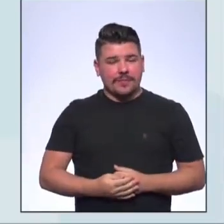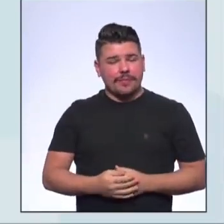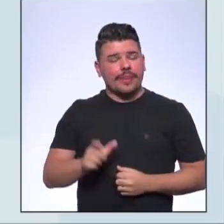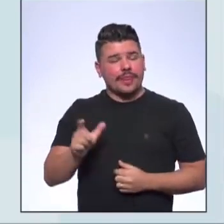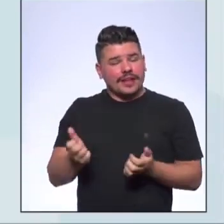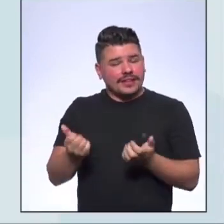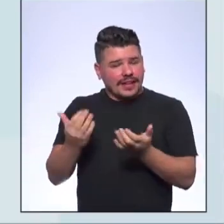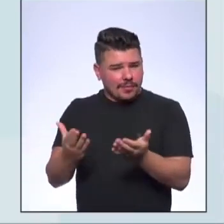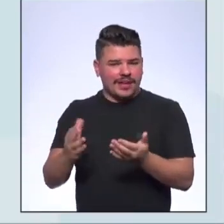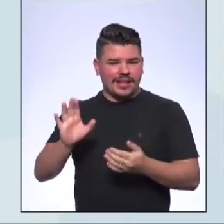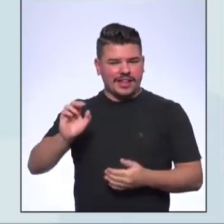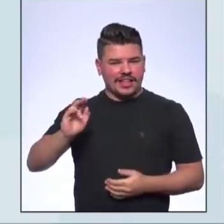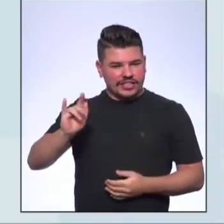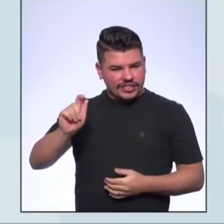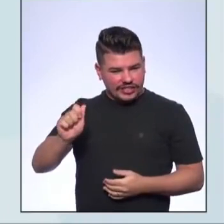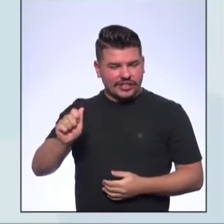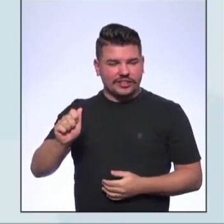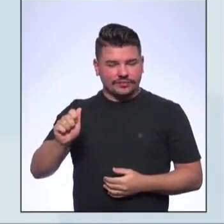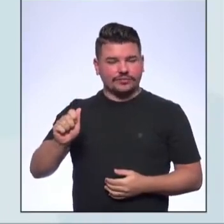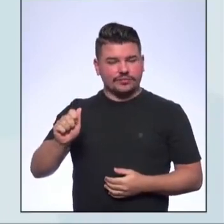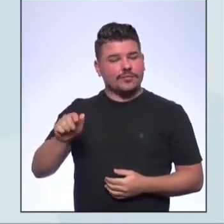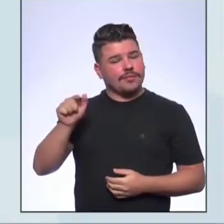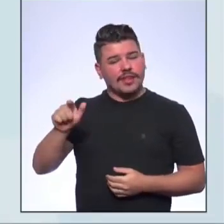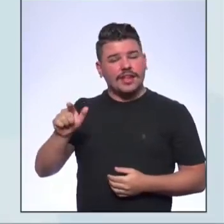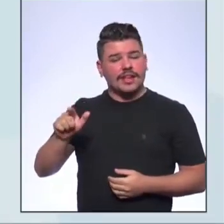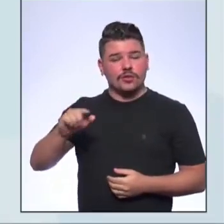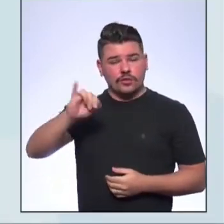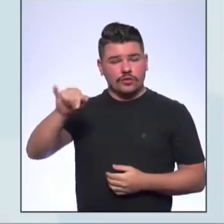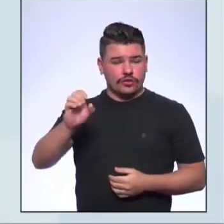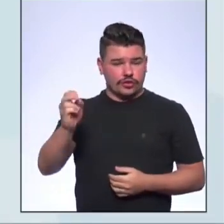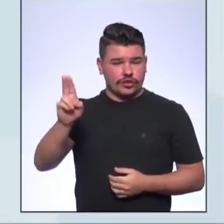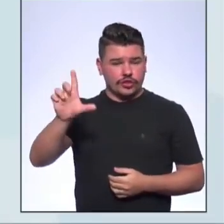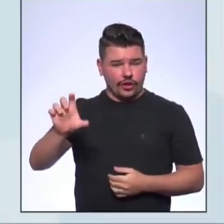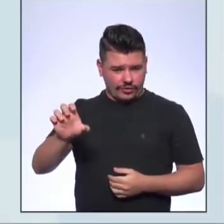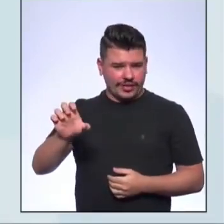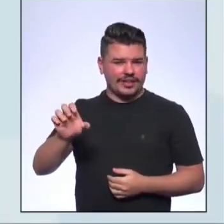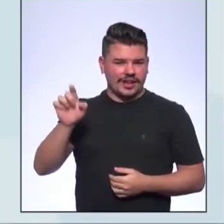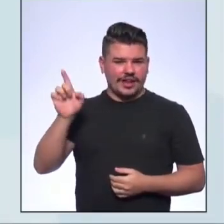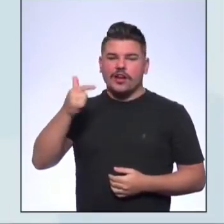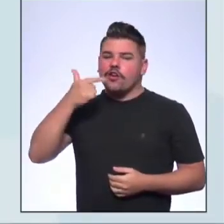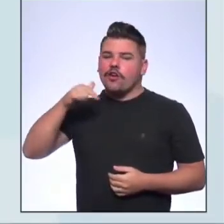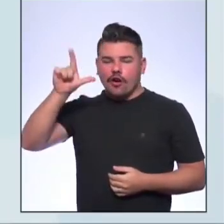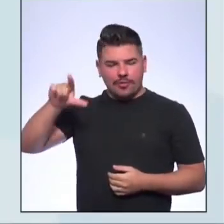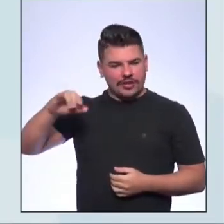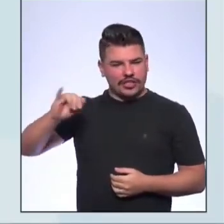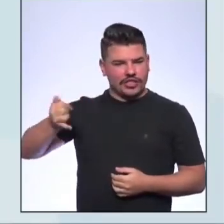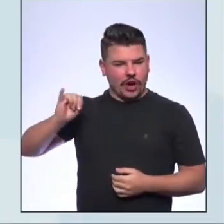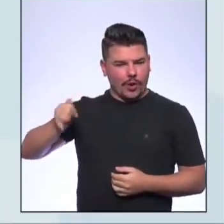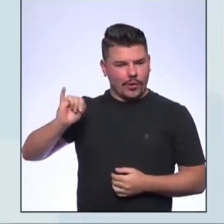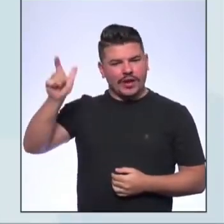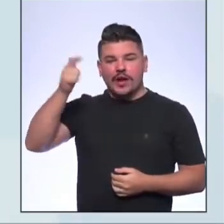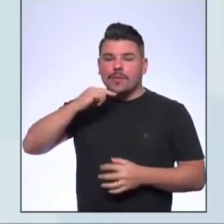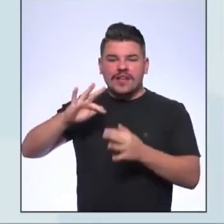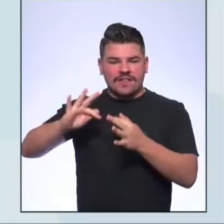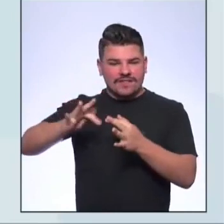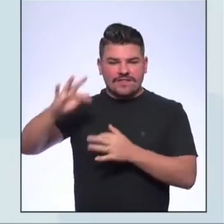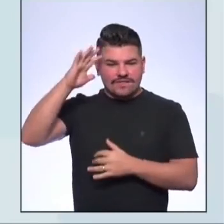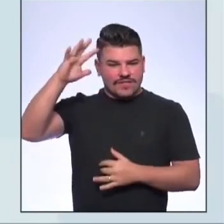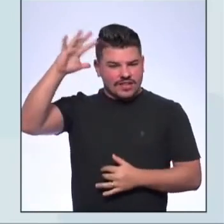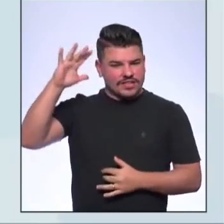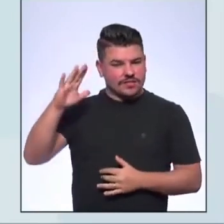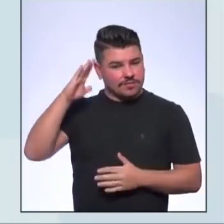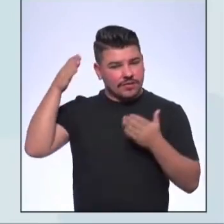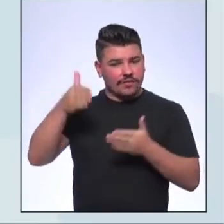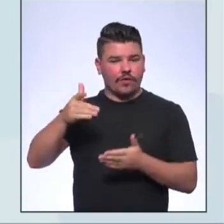e suas transformações. A unidade de energia foi o que é o Joule, né? Tá ali, ó, em homenagem ao grande físico, né? O Joule. E equivalente